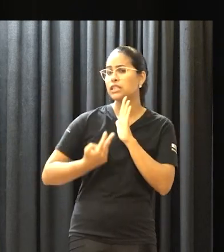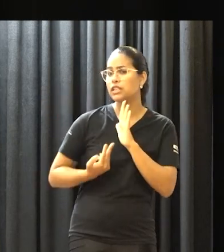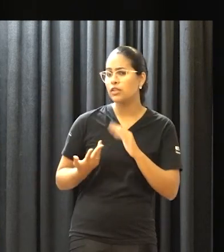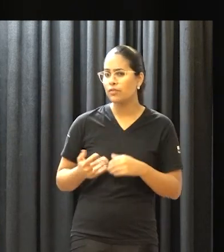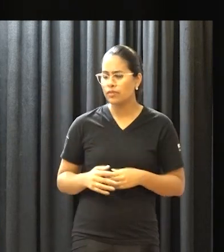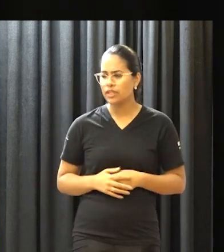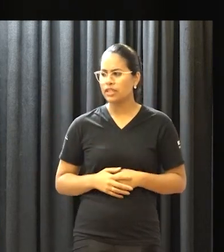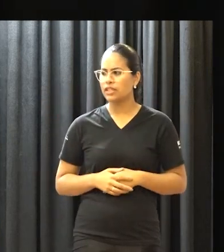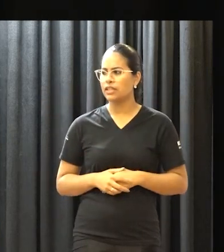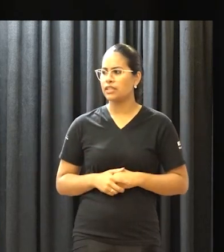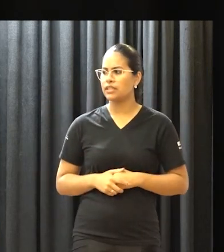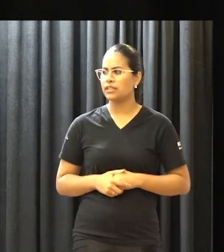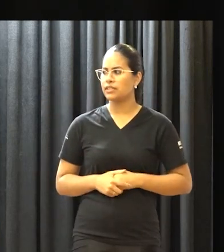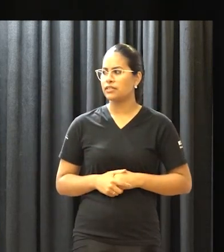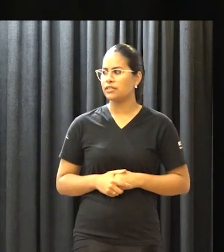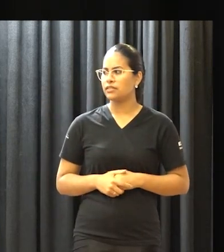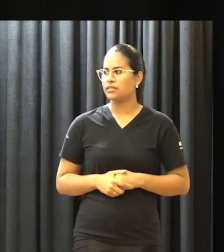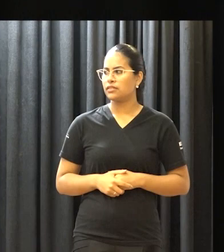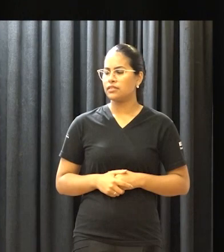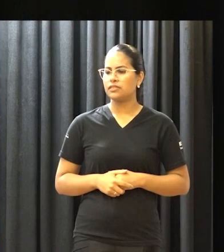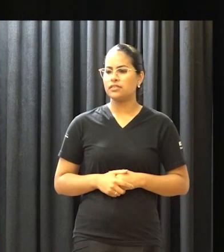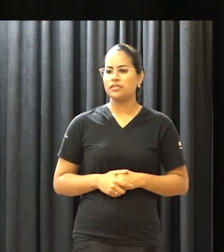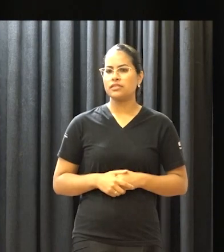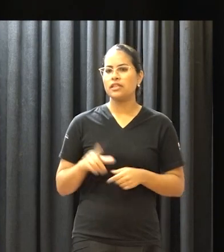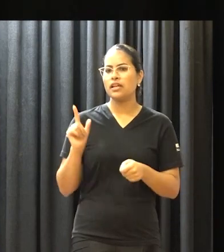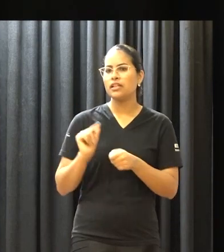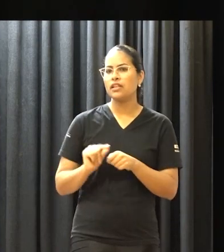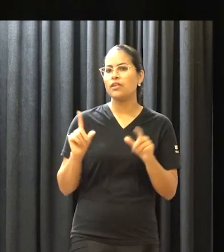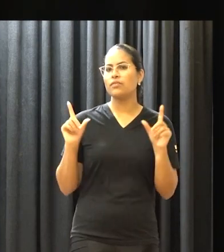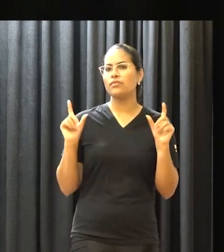Porque a teoria que ela faz, ela vai